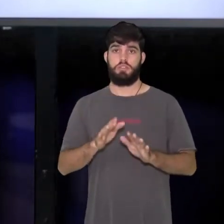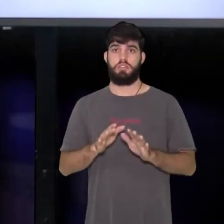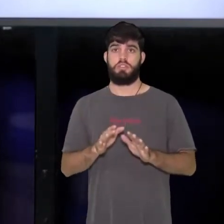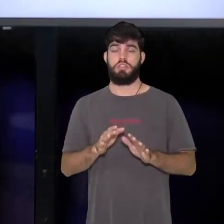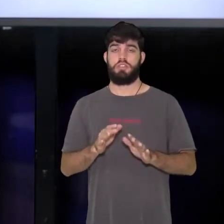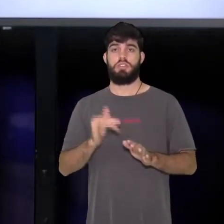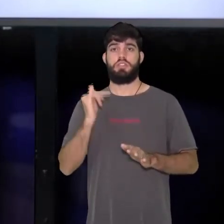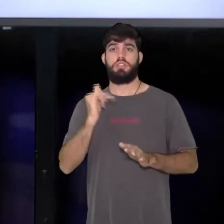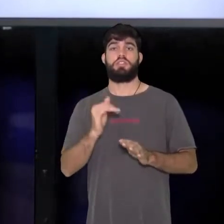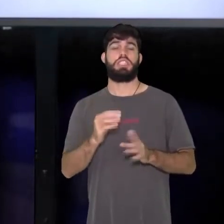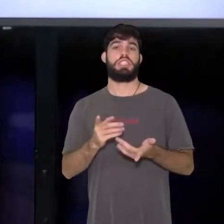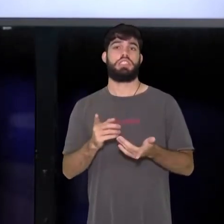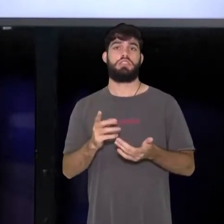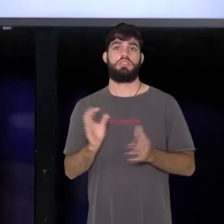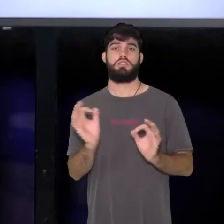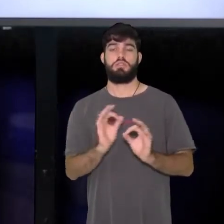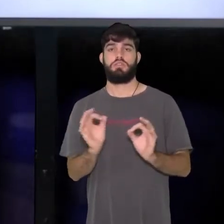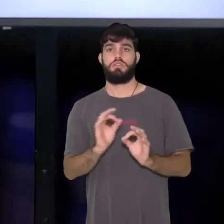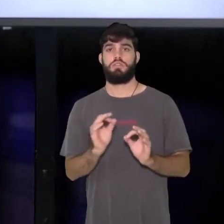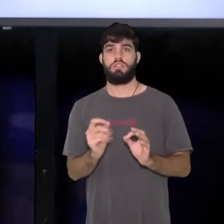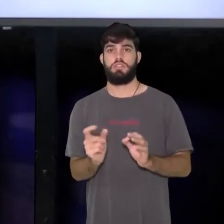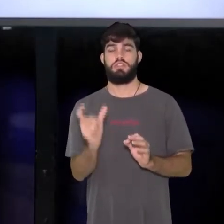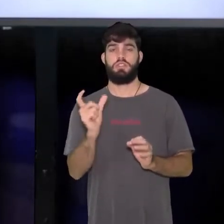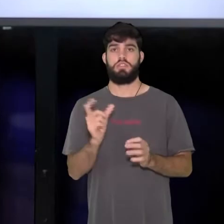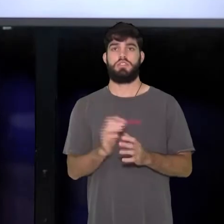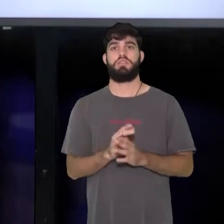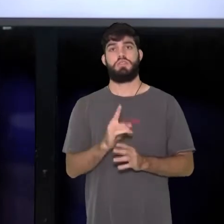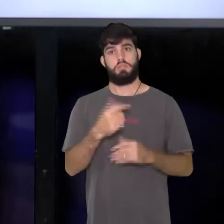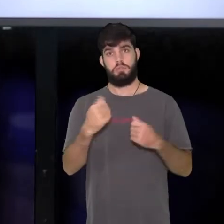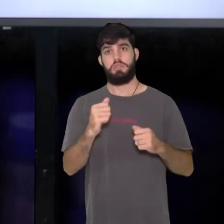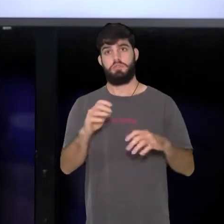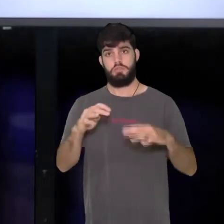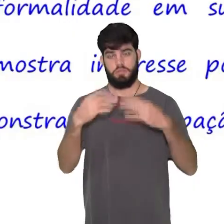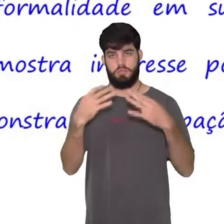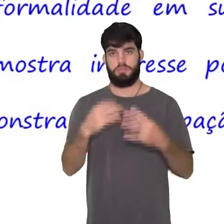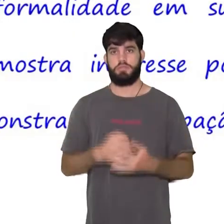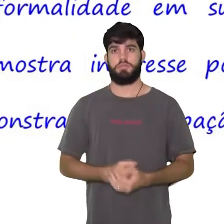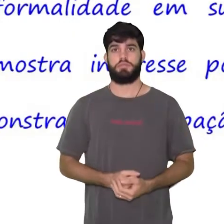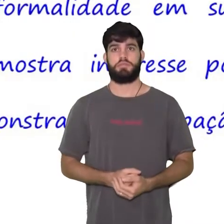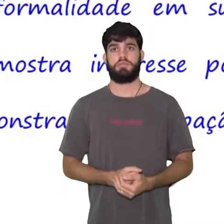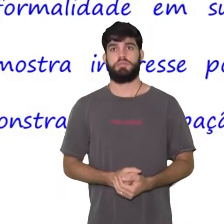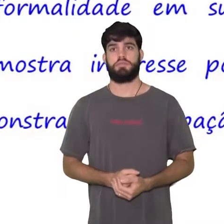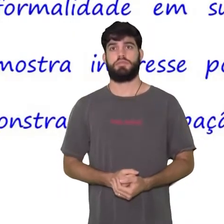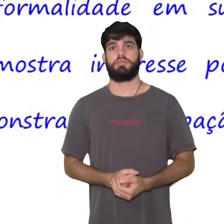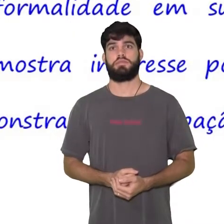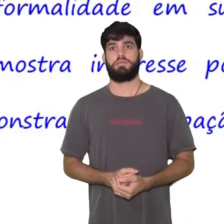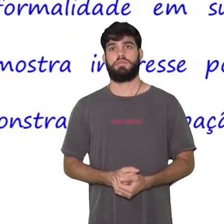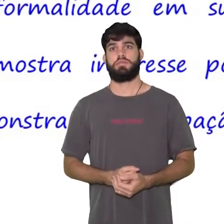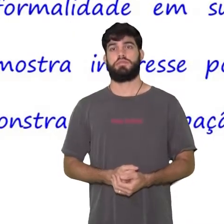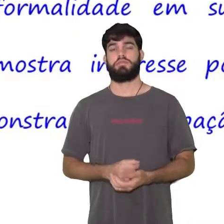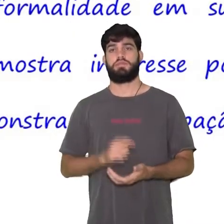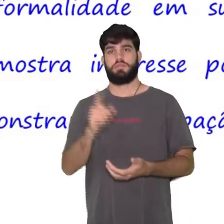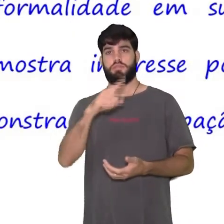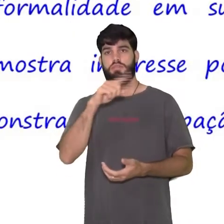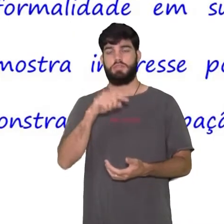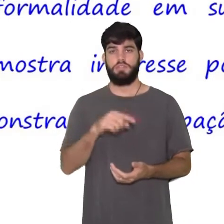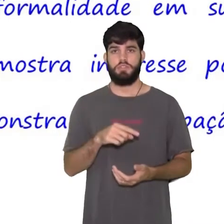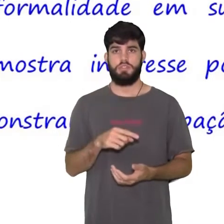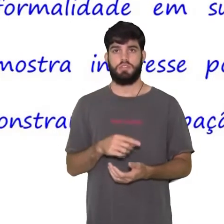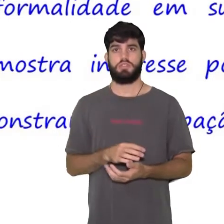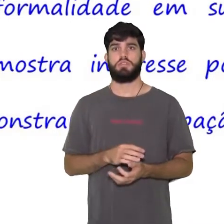um destaque sobre isso. Você que tem que estar atento ao enunciado da questão. Assinale a opção que apresenta a